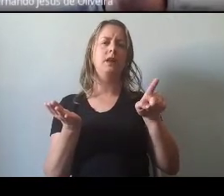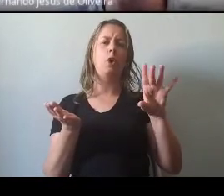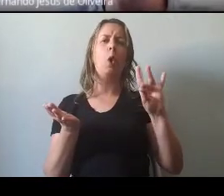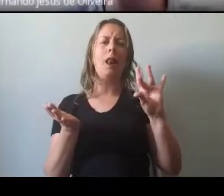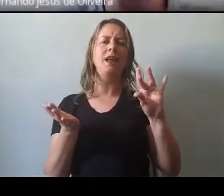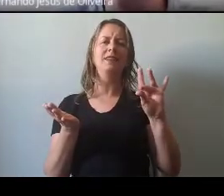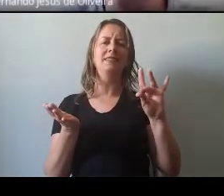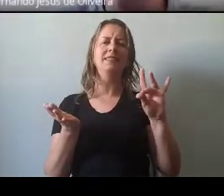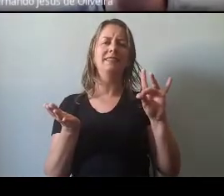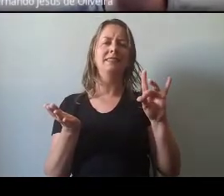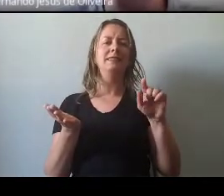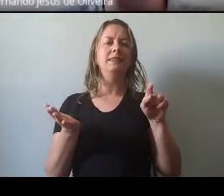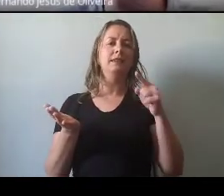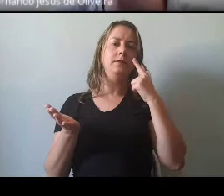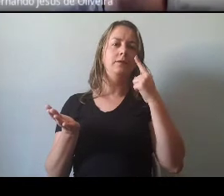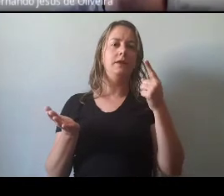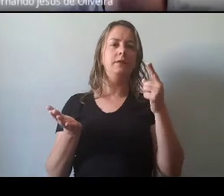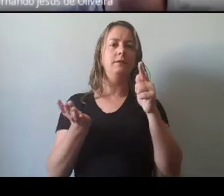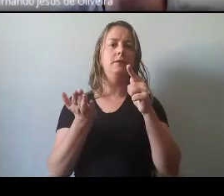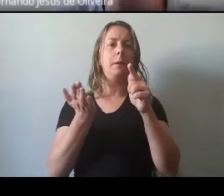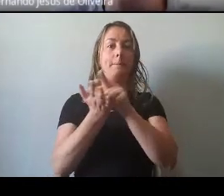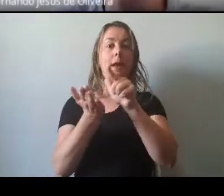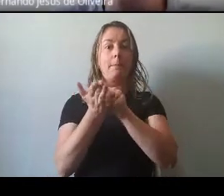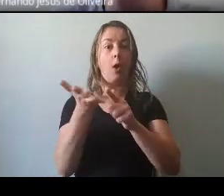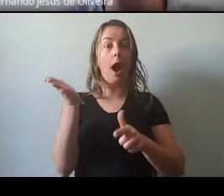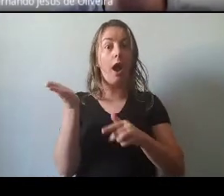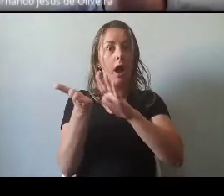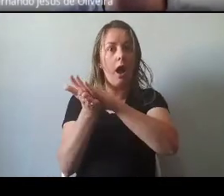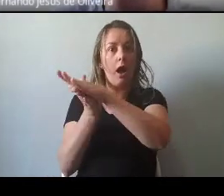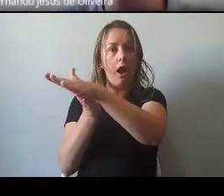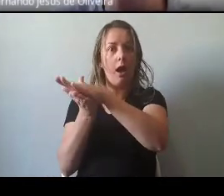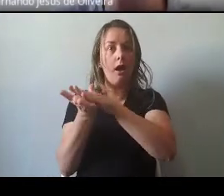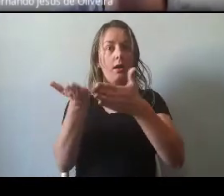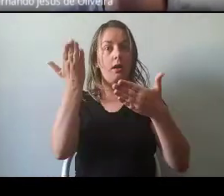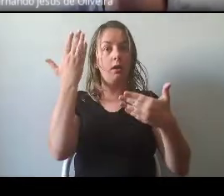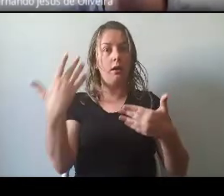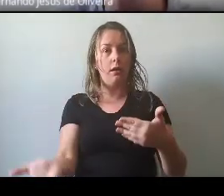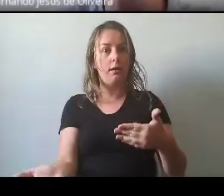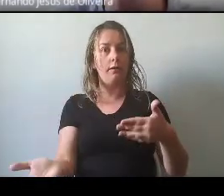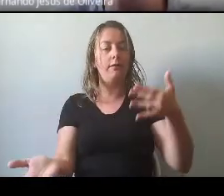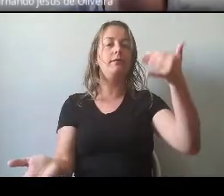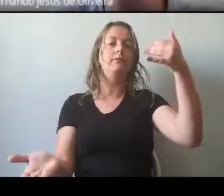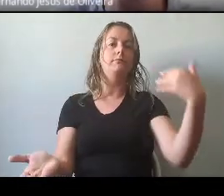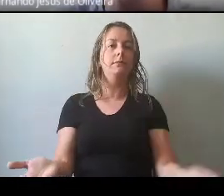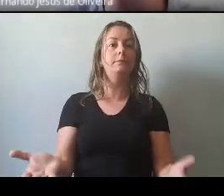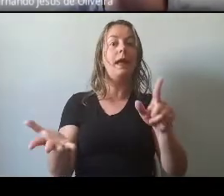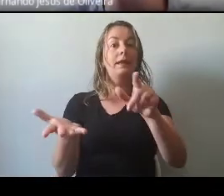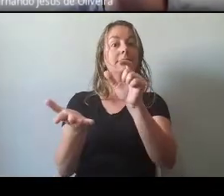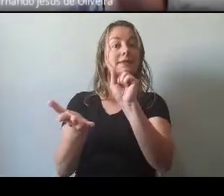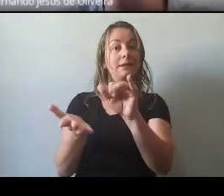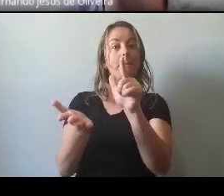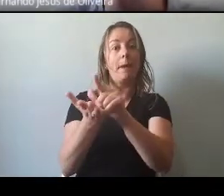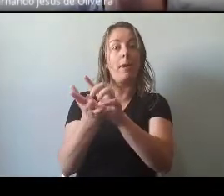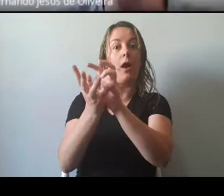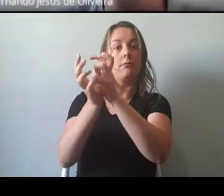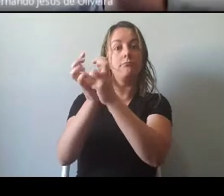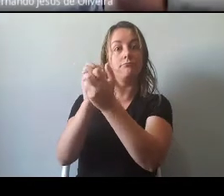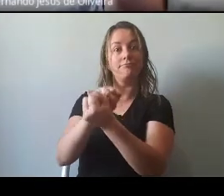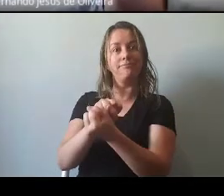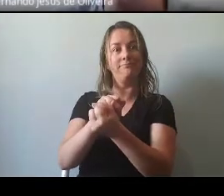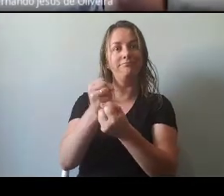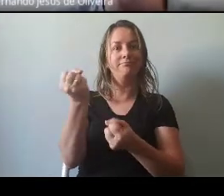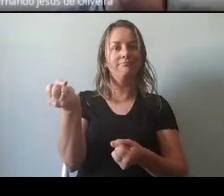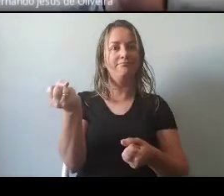com uma cola, né? Se a gente solta o papel aberto, ele demora mais a cair, mas se você amassa